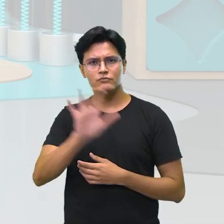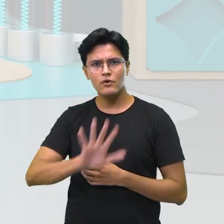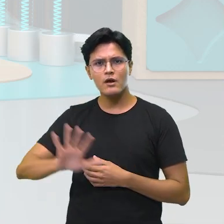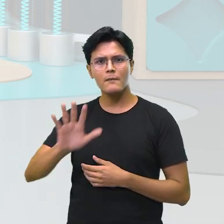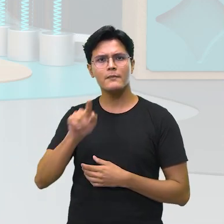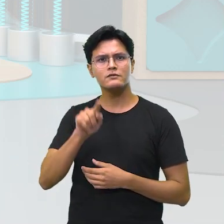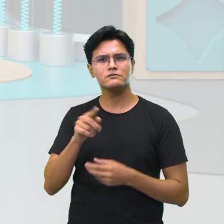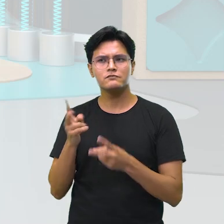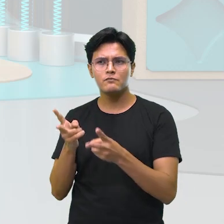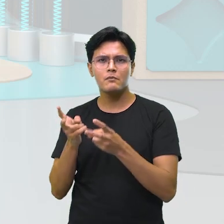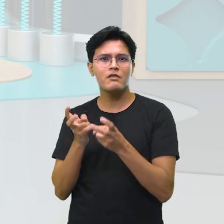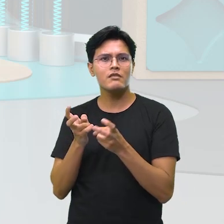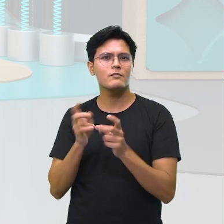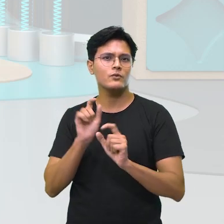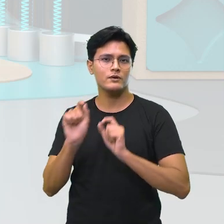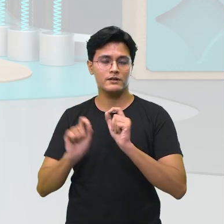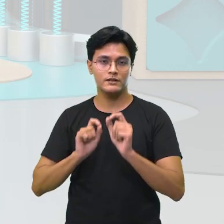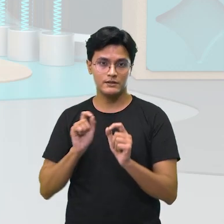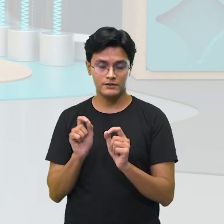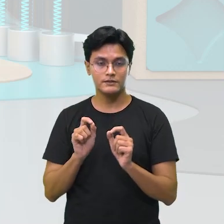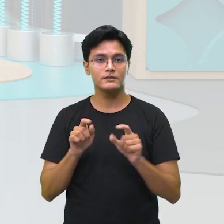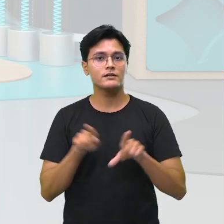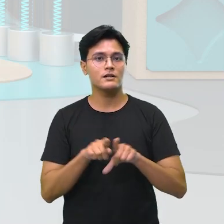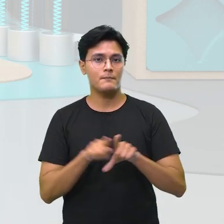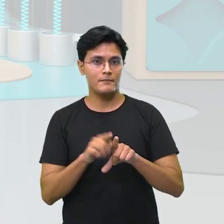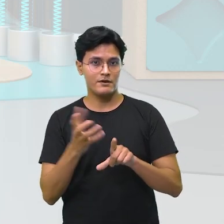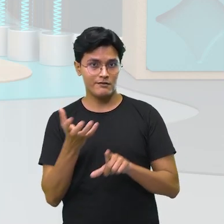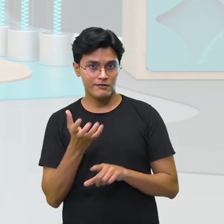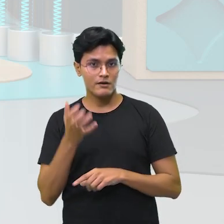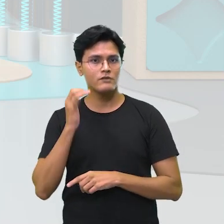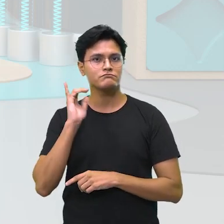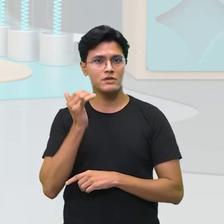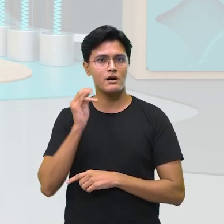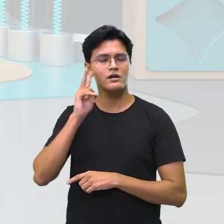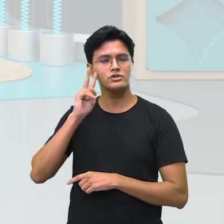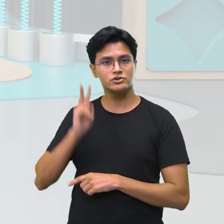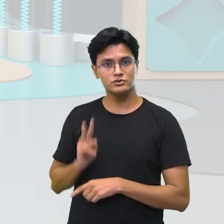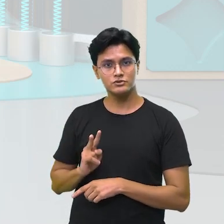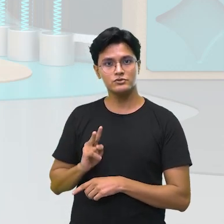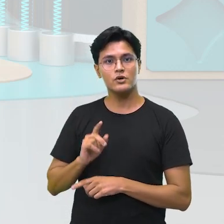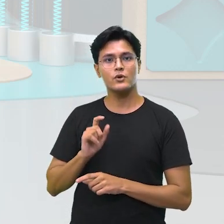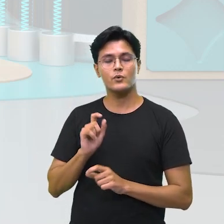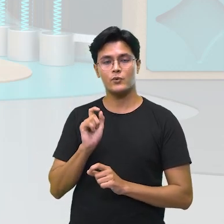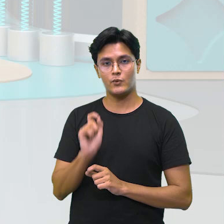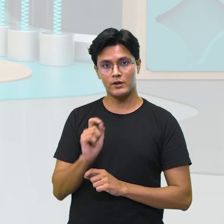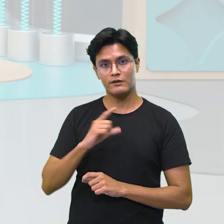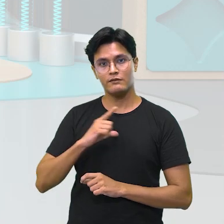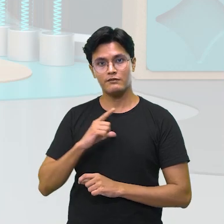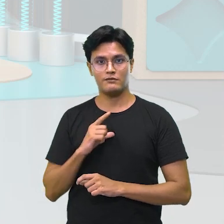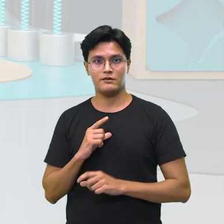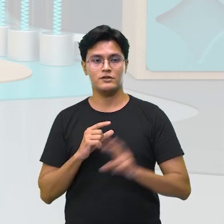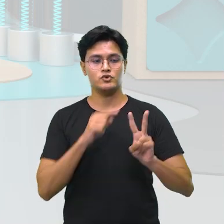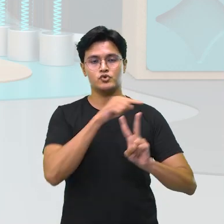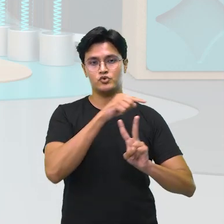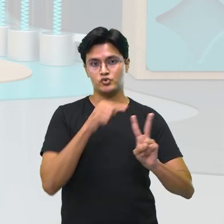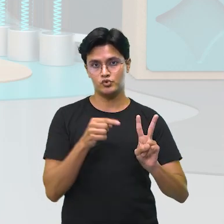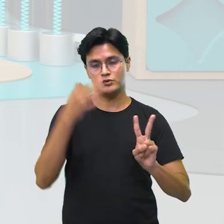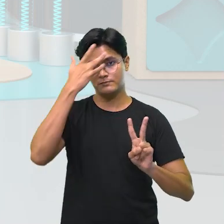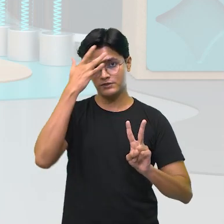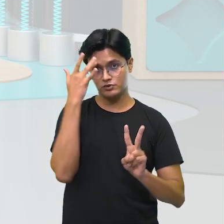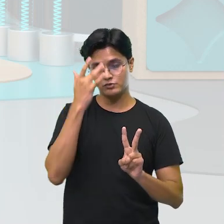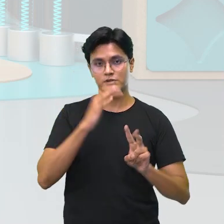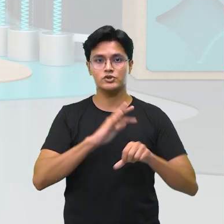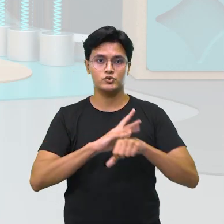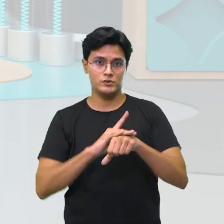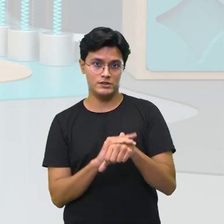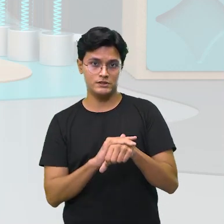redor? Também quero falar uma historinha para vocês, não sei se vocês já conhecem, que tinham duas pessoas doentes, estavam no hospital e uma estava próximo